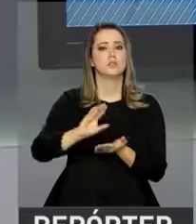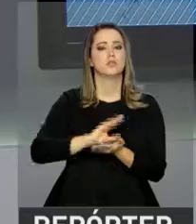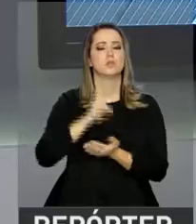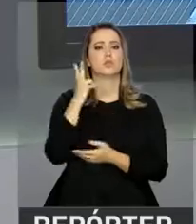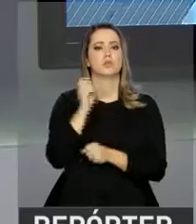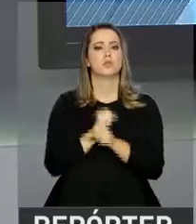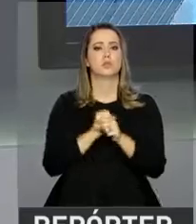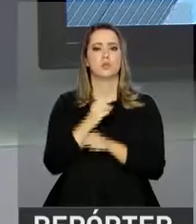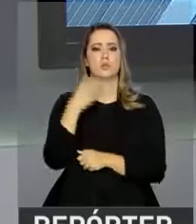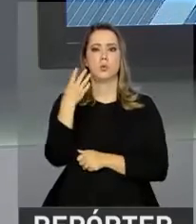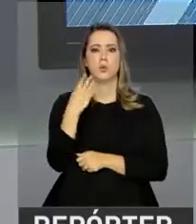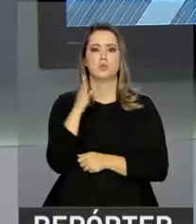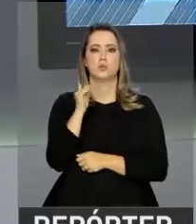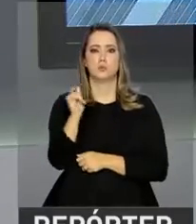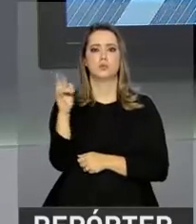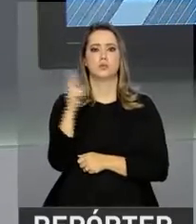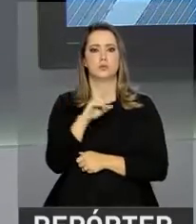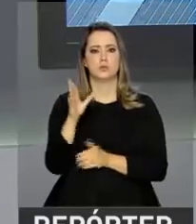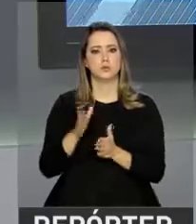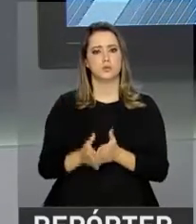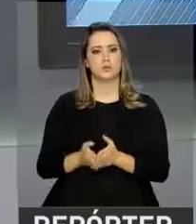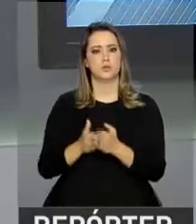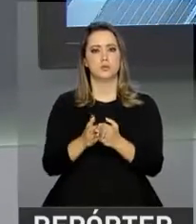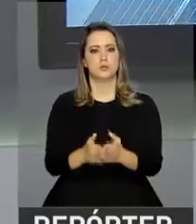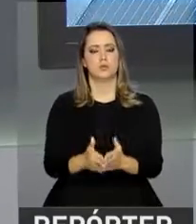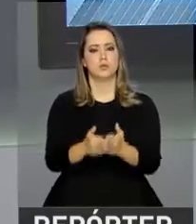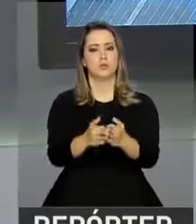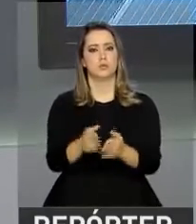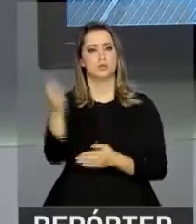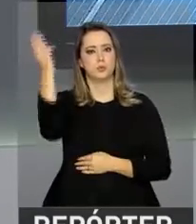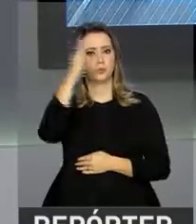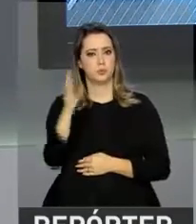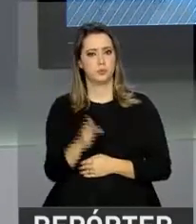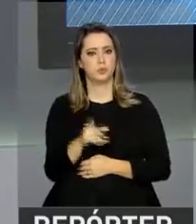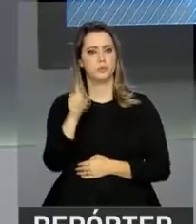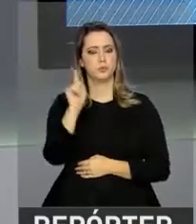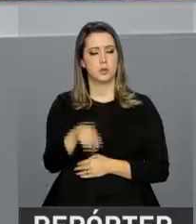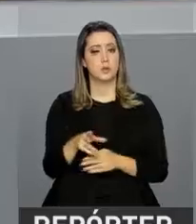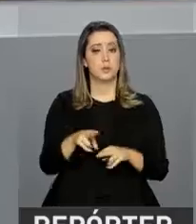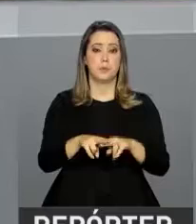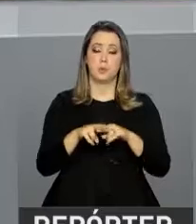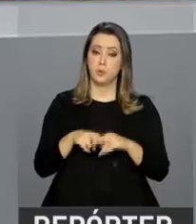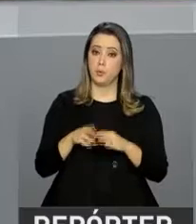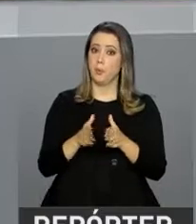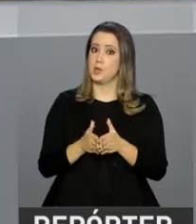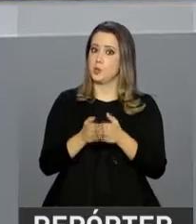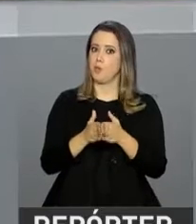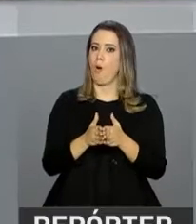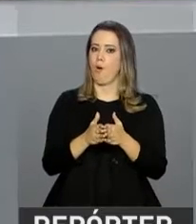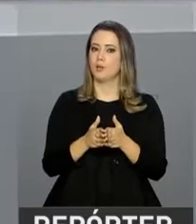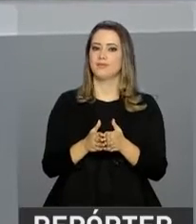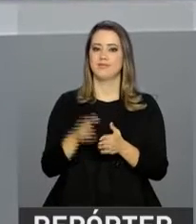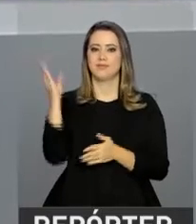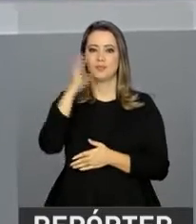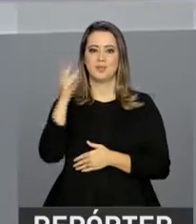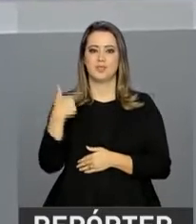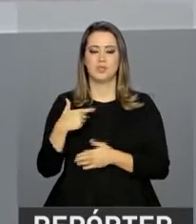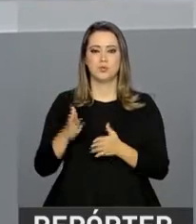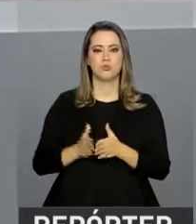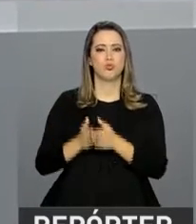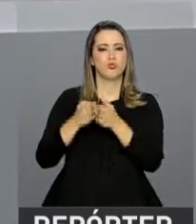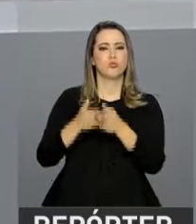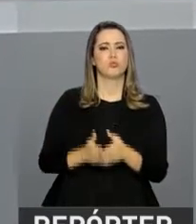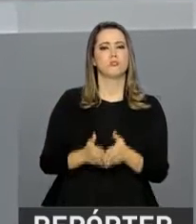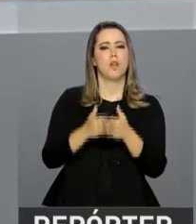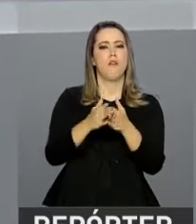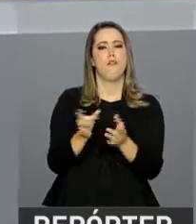mais de 4 bilhões de reais nos portos e embarcações brasileiras e é pelos portos brasileiros que passa a maior parte do